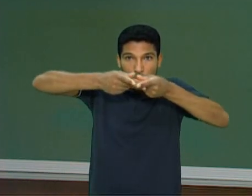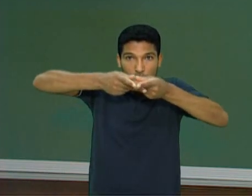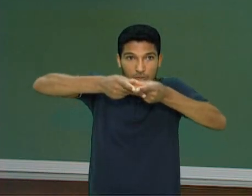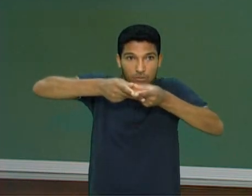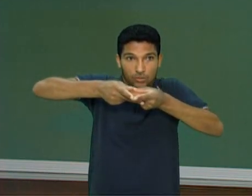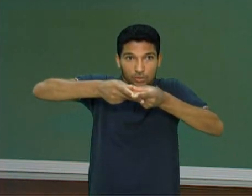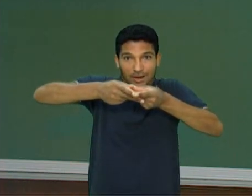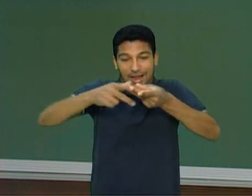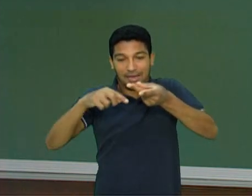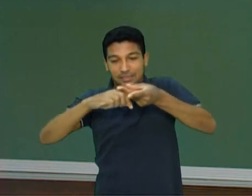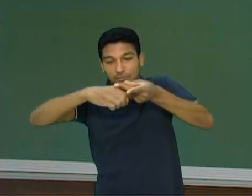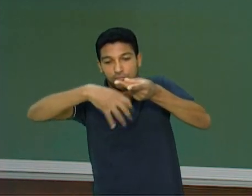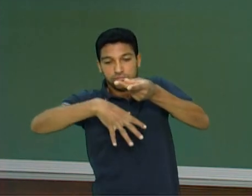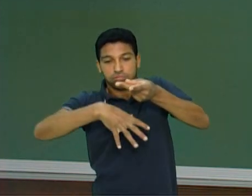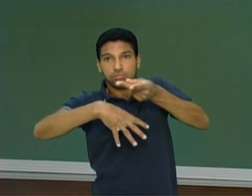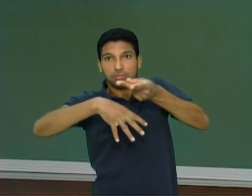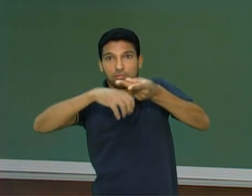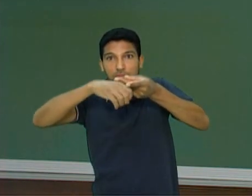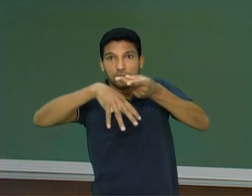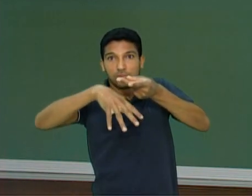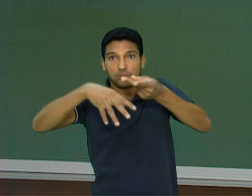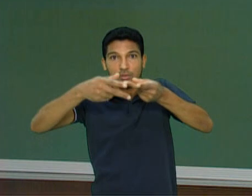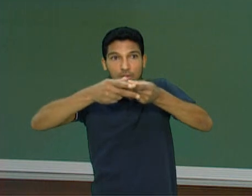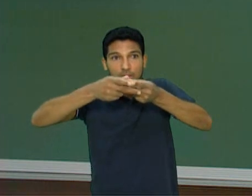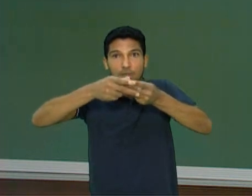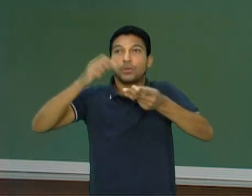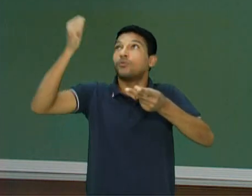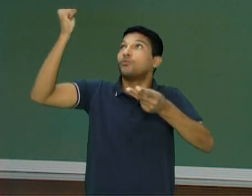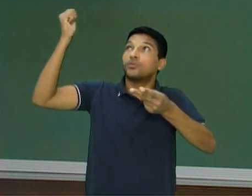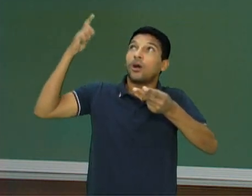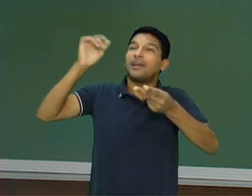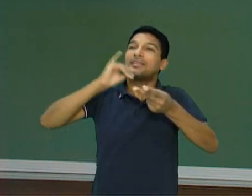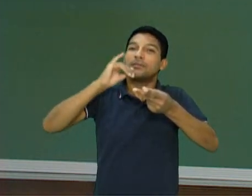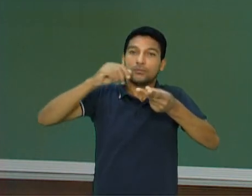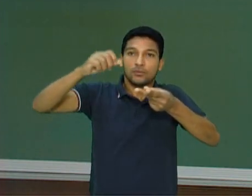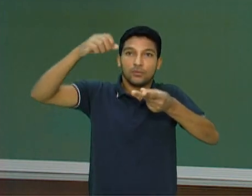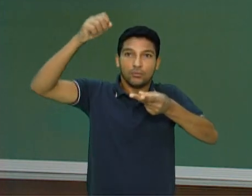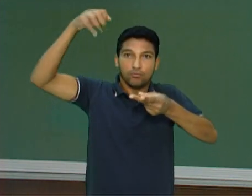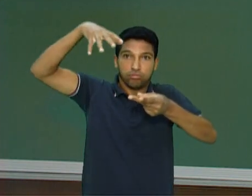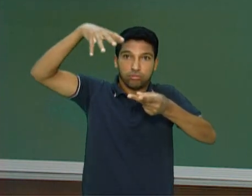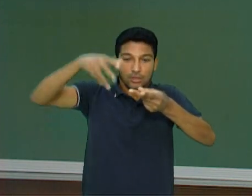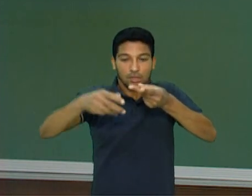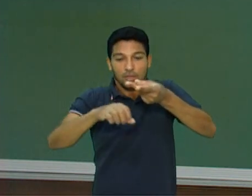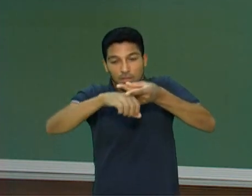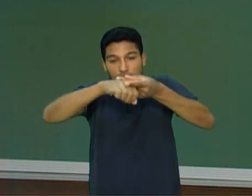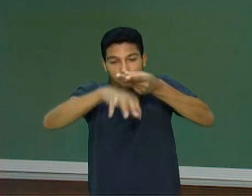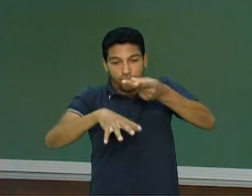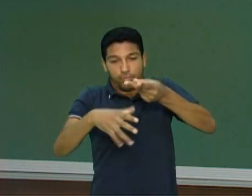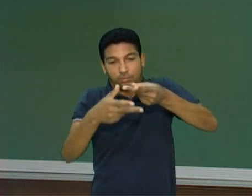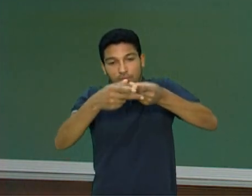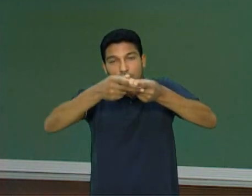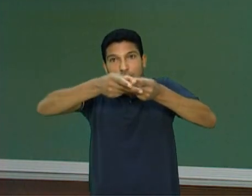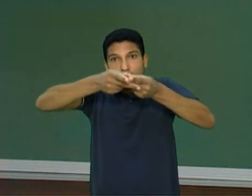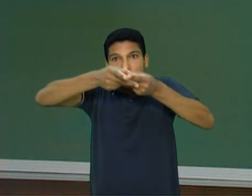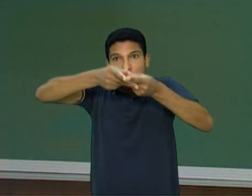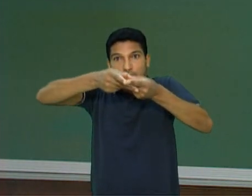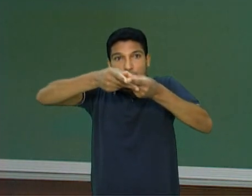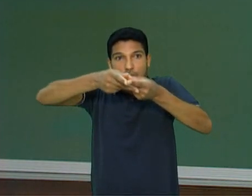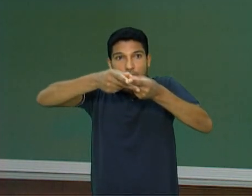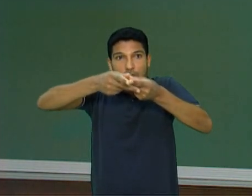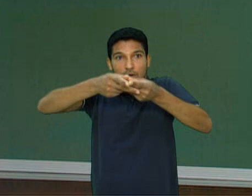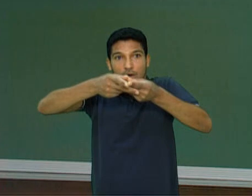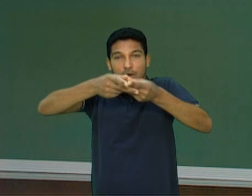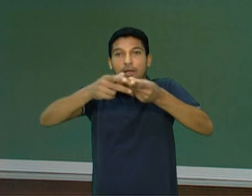sombra dele que ele faz lá no solo, quando o sol está a pino, né, é a sua projeção ortogonal. Perceba que todos